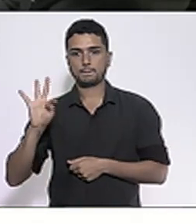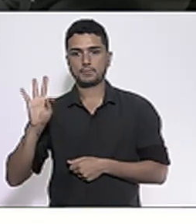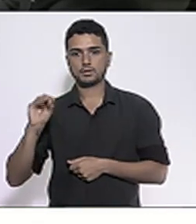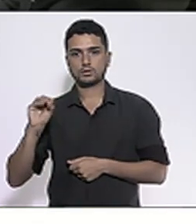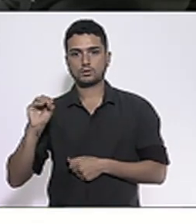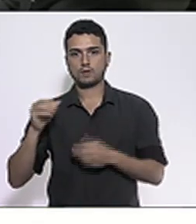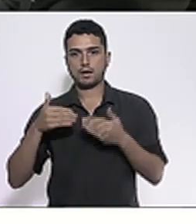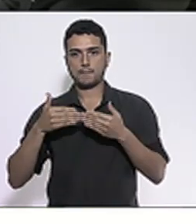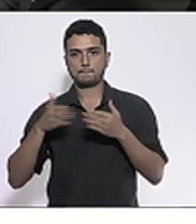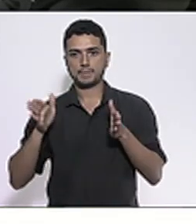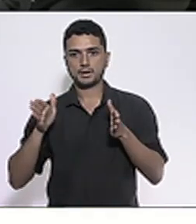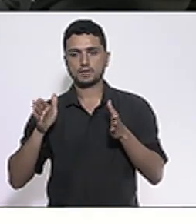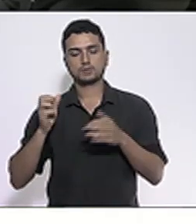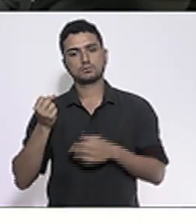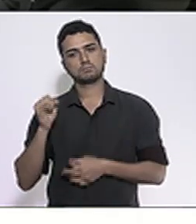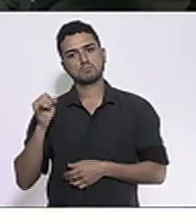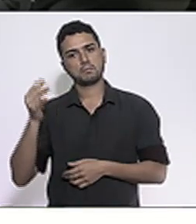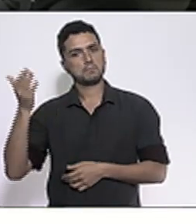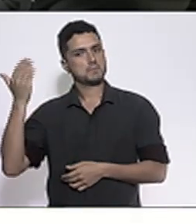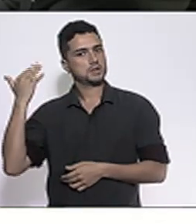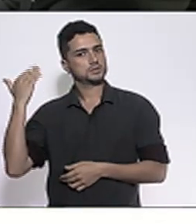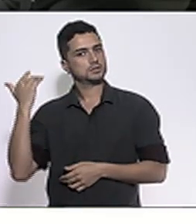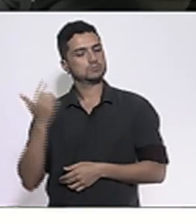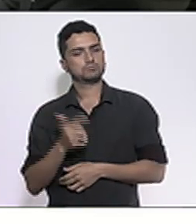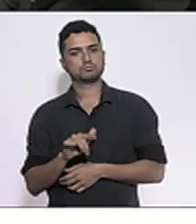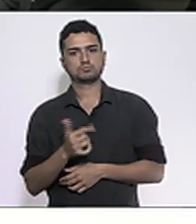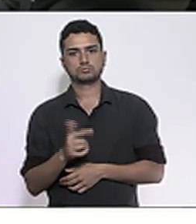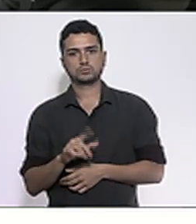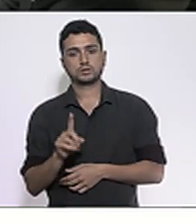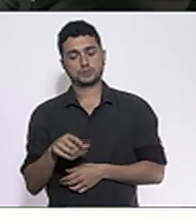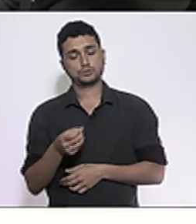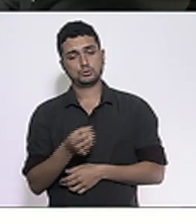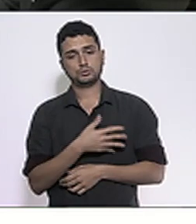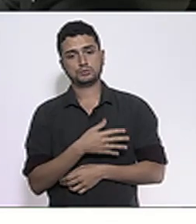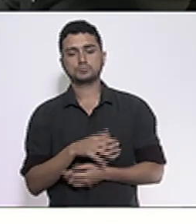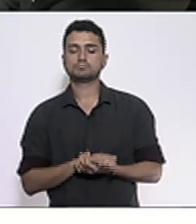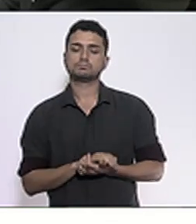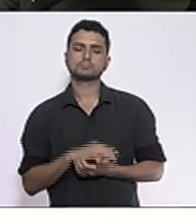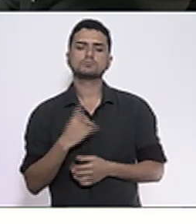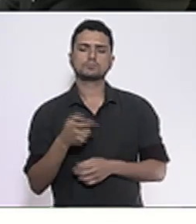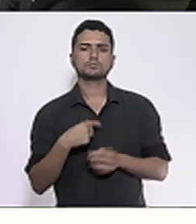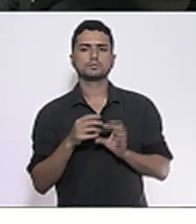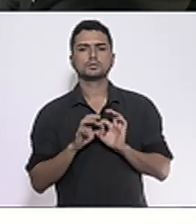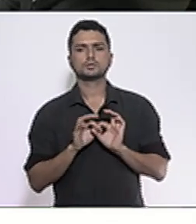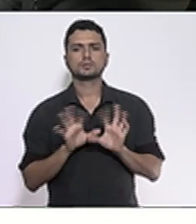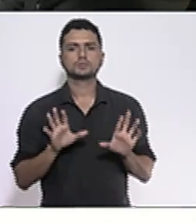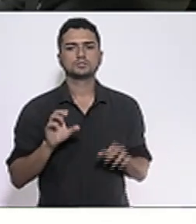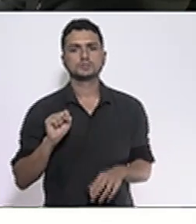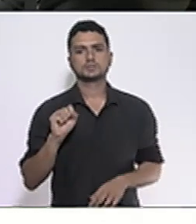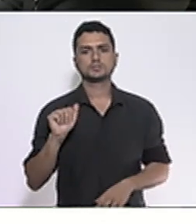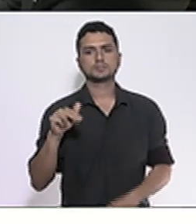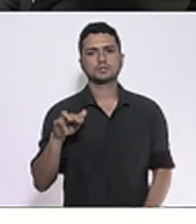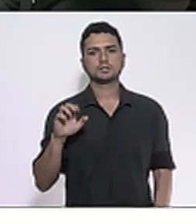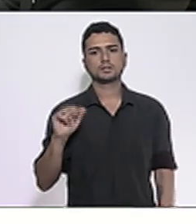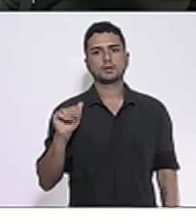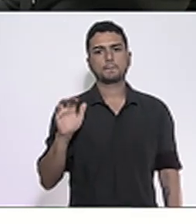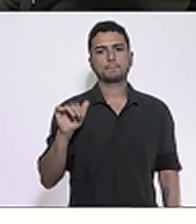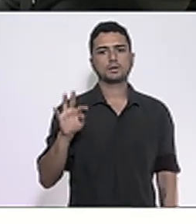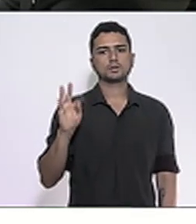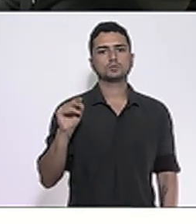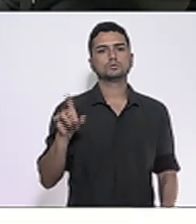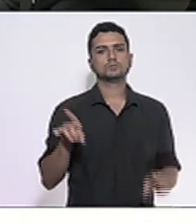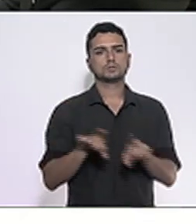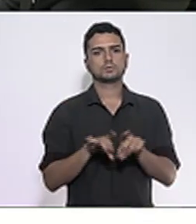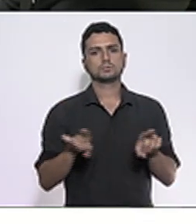aberto, coisa que não havia no passado, né? É uma inovação, a gente está permitindo o saneamento e o aumento também, obviamente,